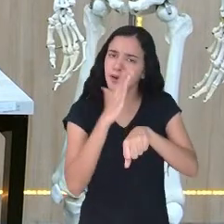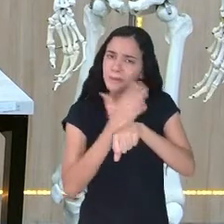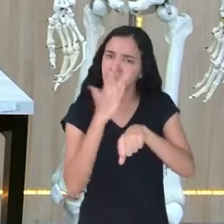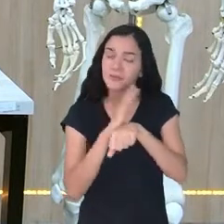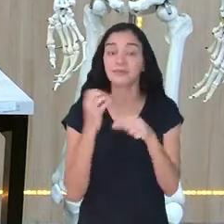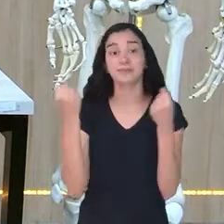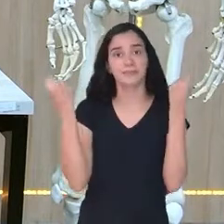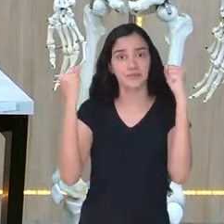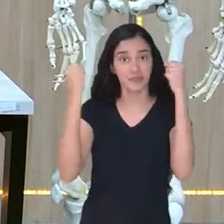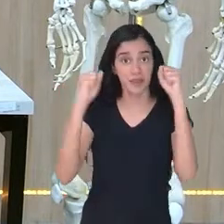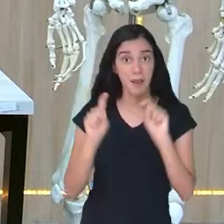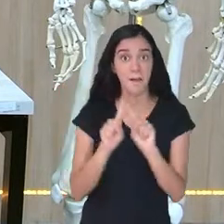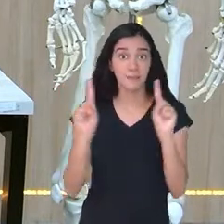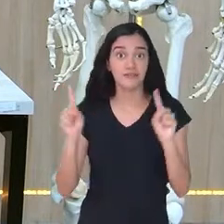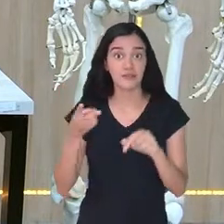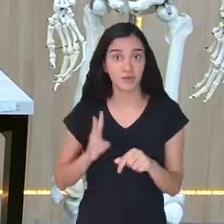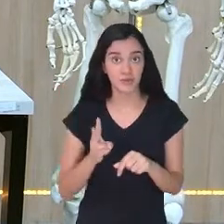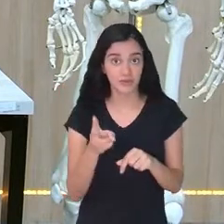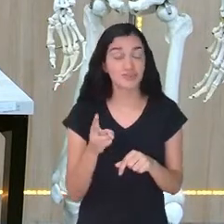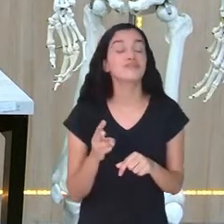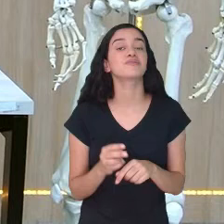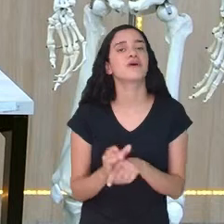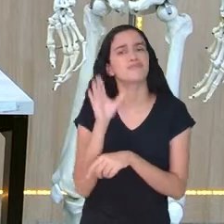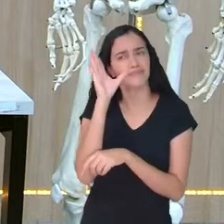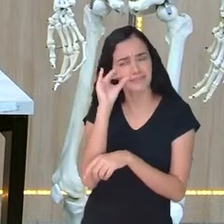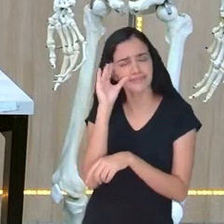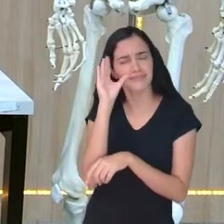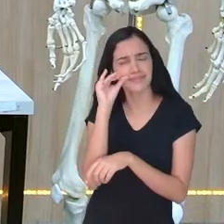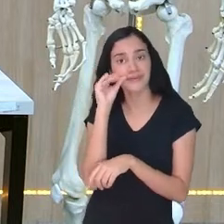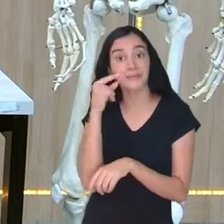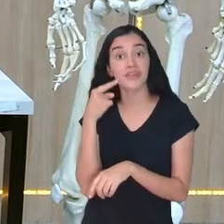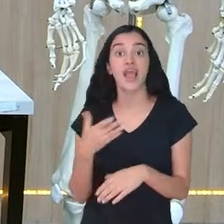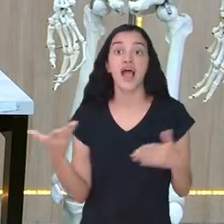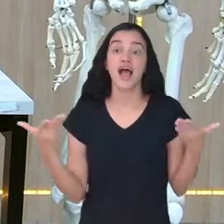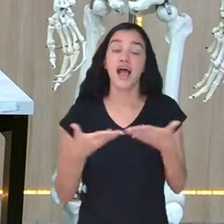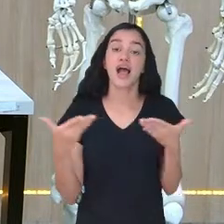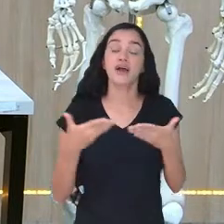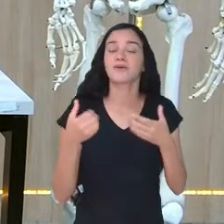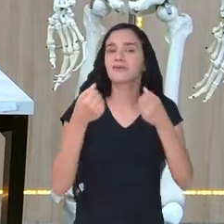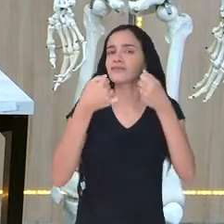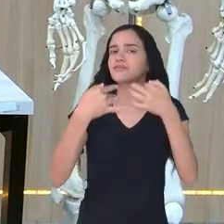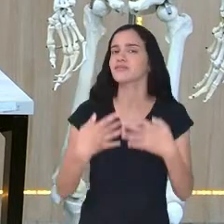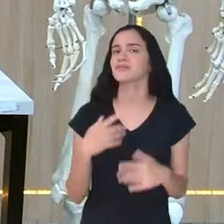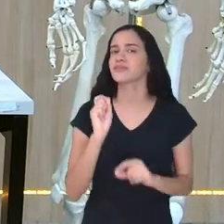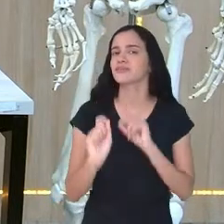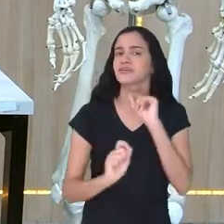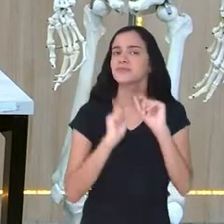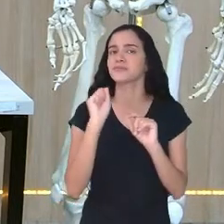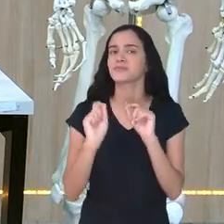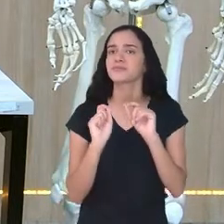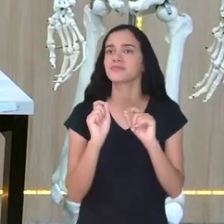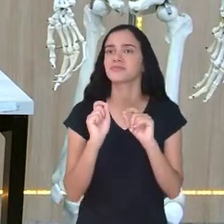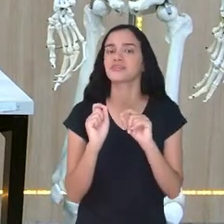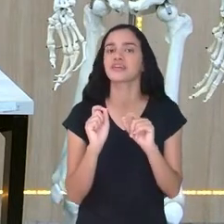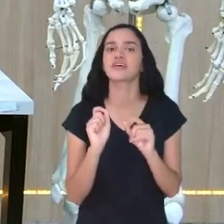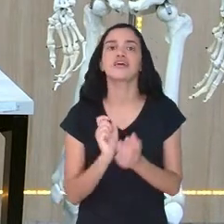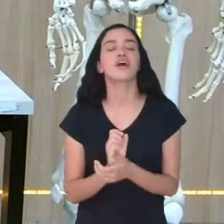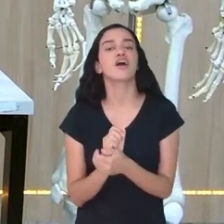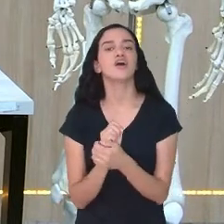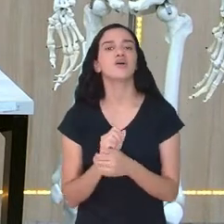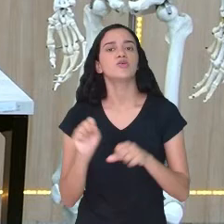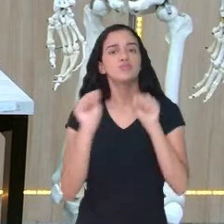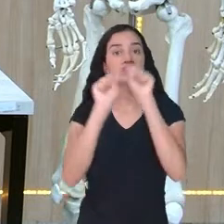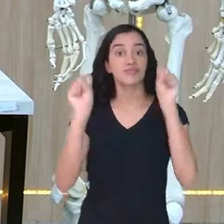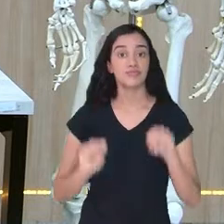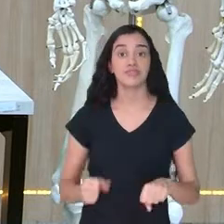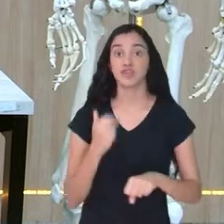Mas vamos continuar, que ainda tem muita curiosidade. Agora a gente vai falar, né, a respeito desse sistema de nutrição.